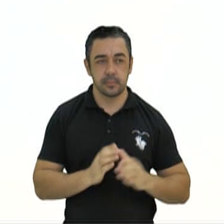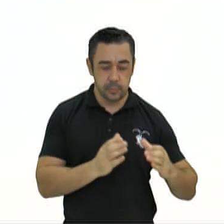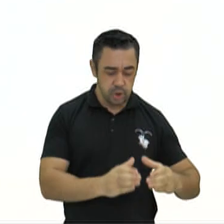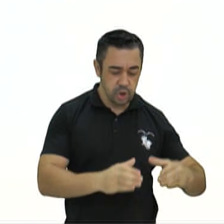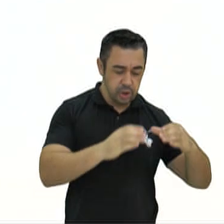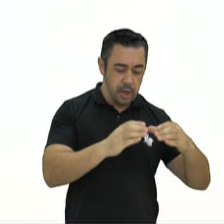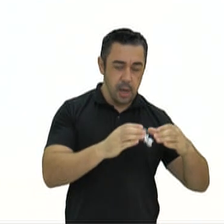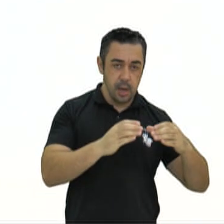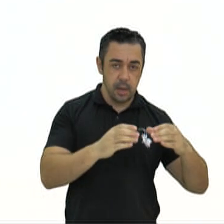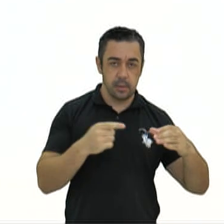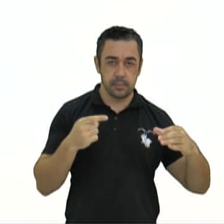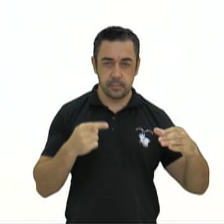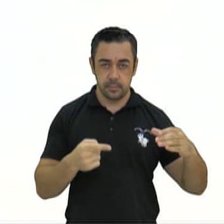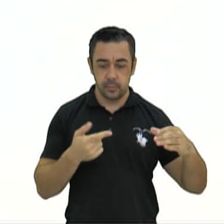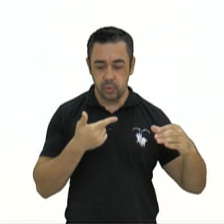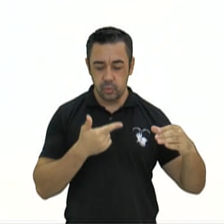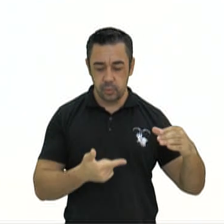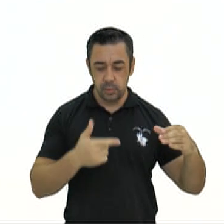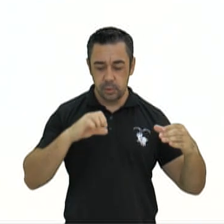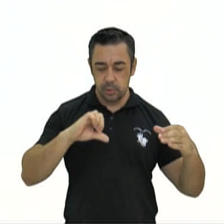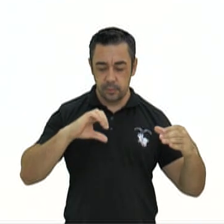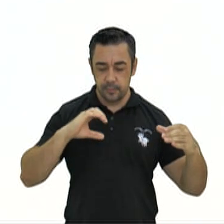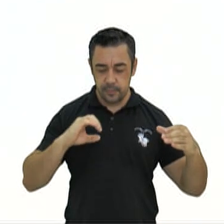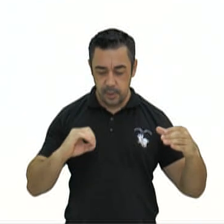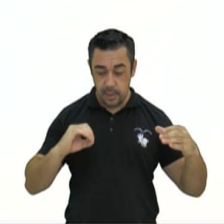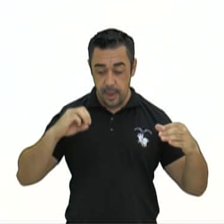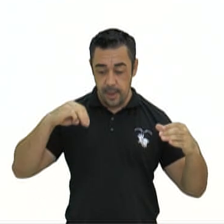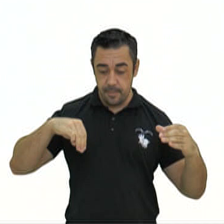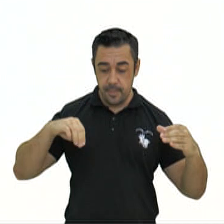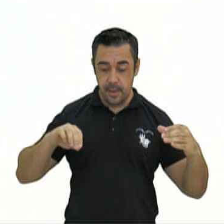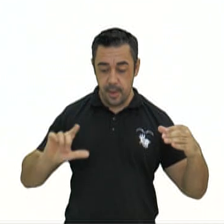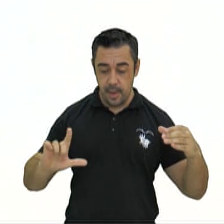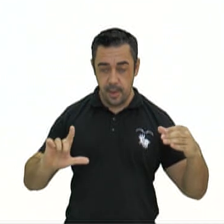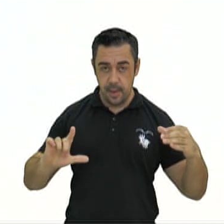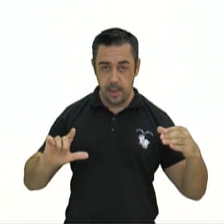pequena contém 290 ml, tá?